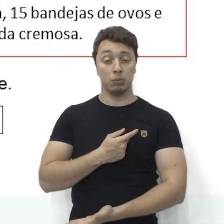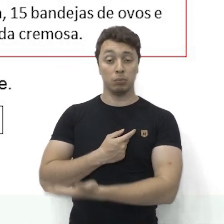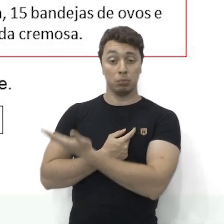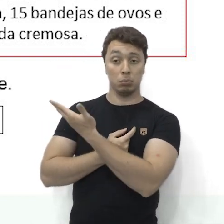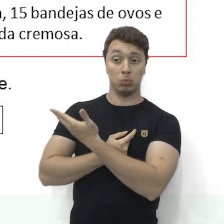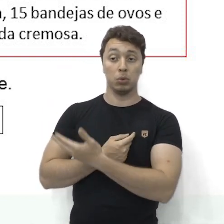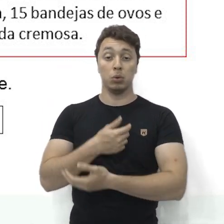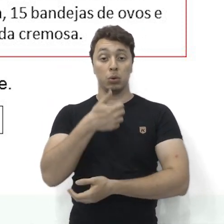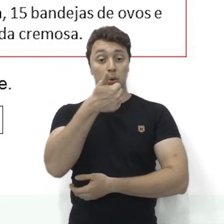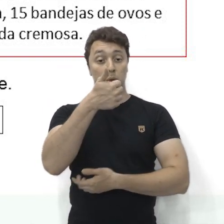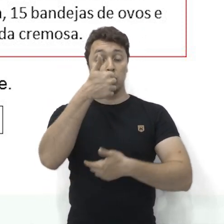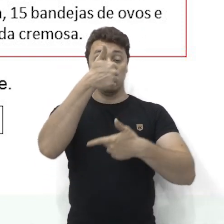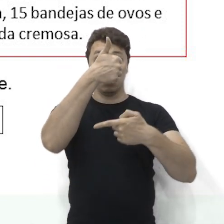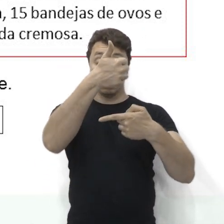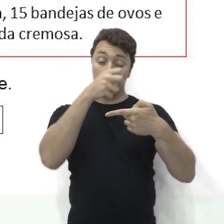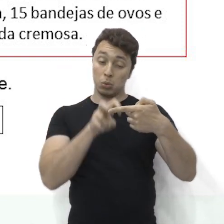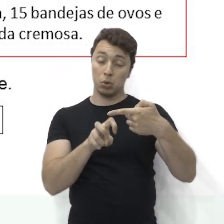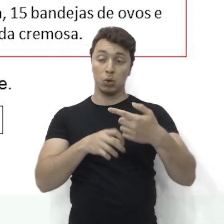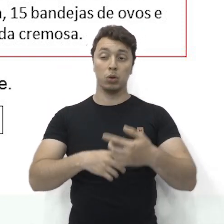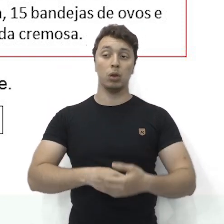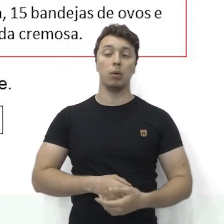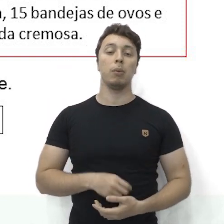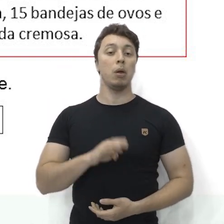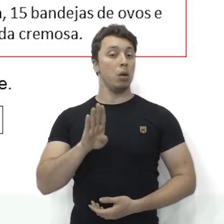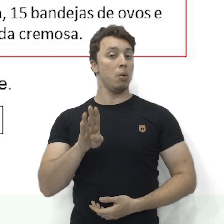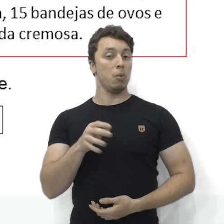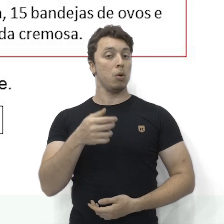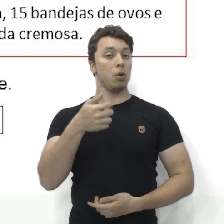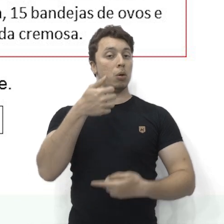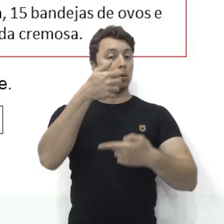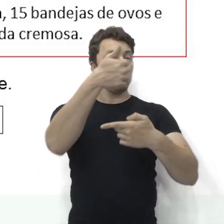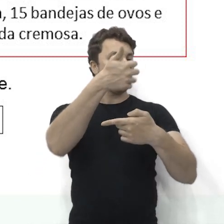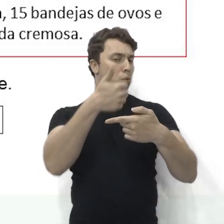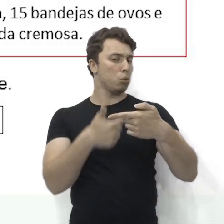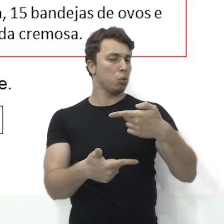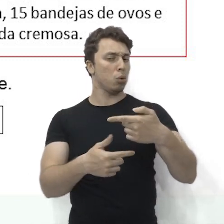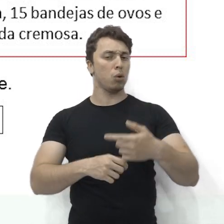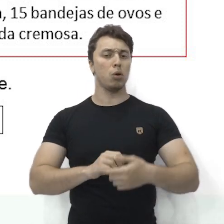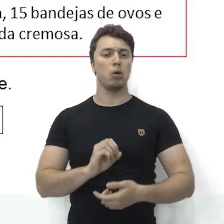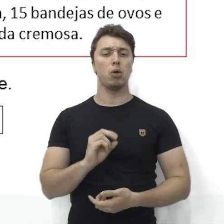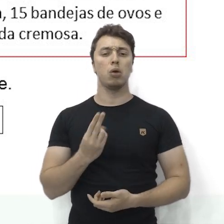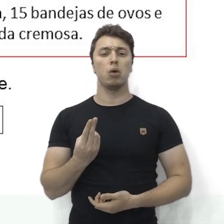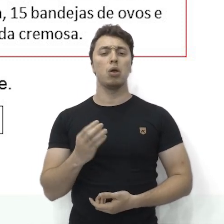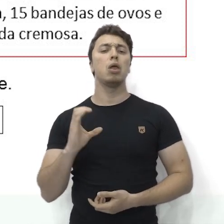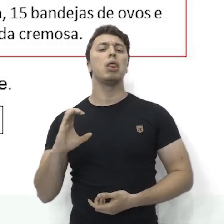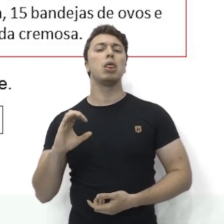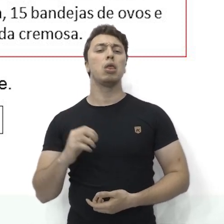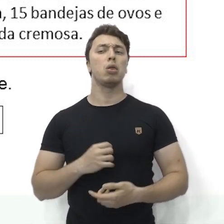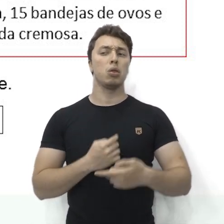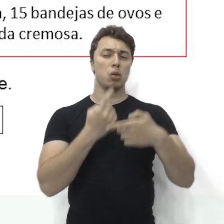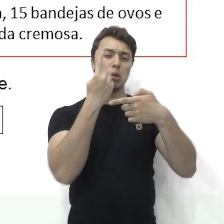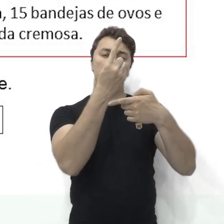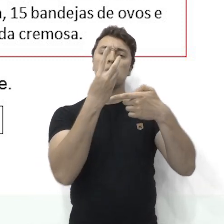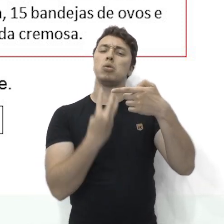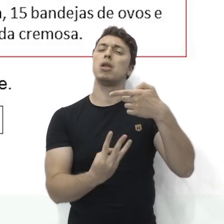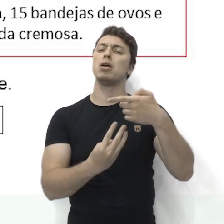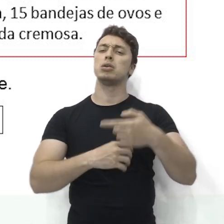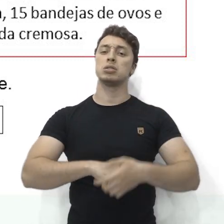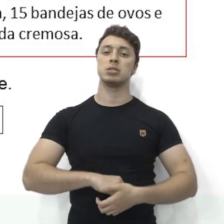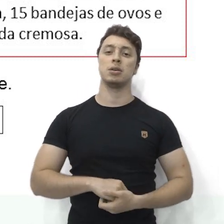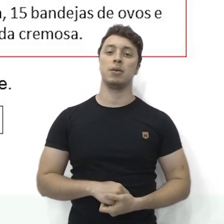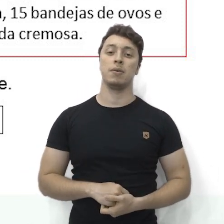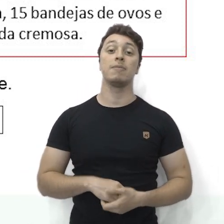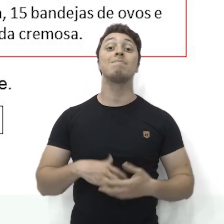A alternativa A, 1/5. A alternativa B, 1/2. Ou a alternativa C,